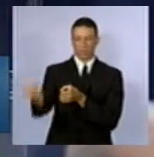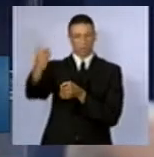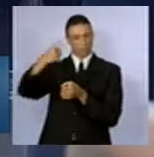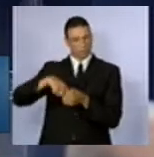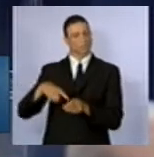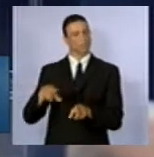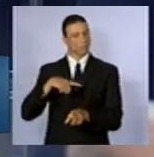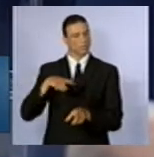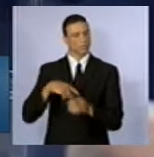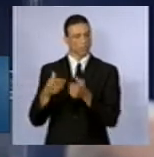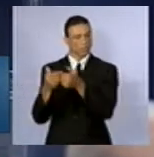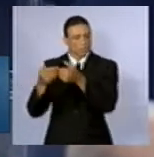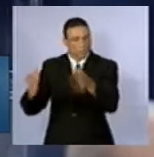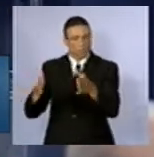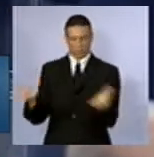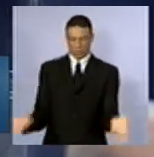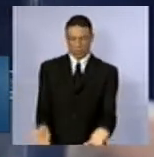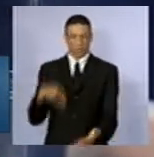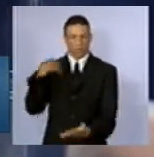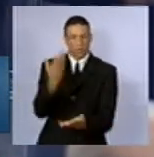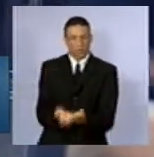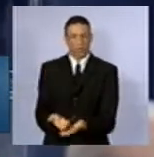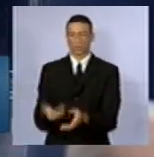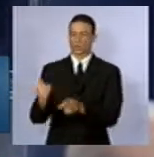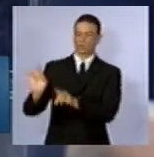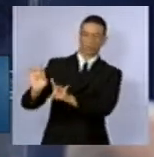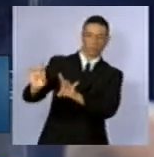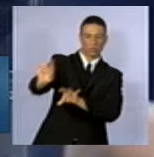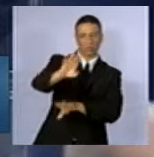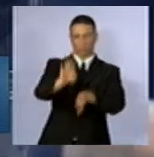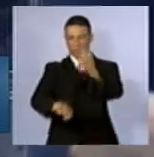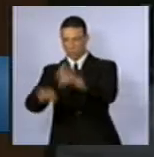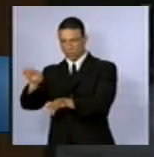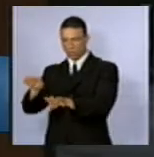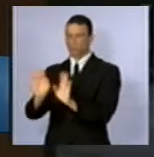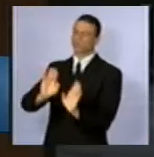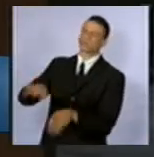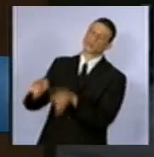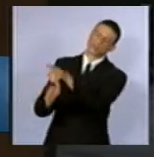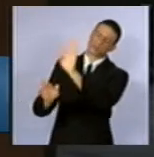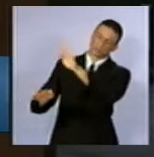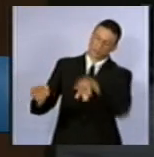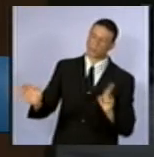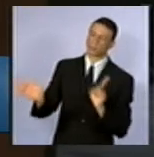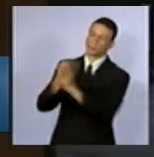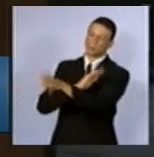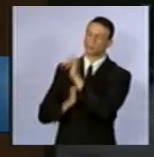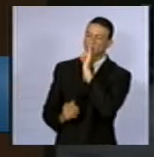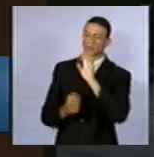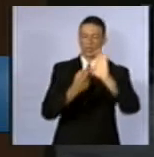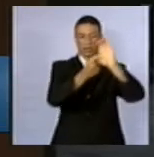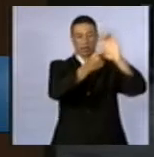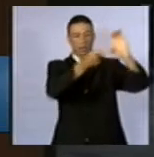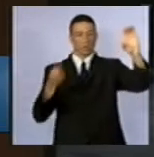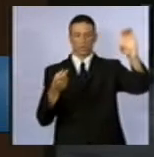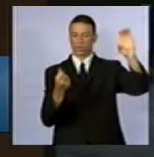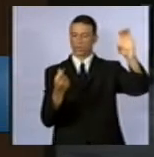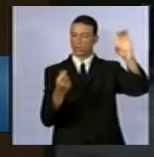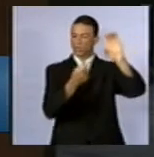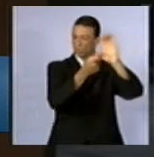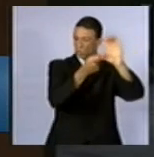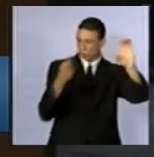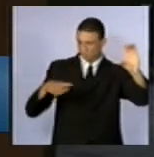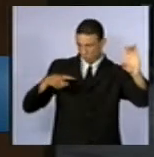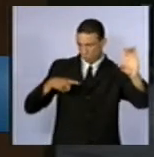transmissão Então hoje nós temos um mi e nesse sistema é assegurado um percentual de lucro sobre transmissão